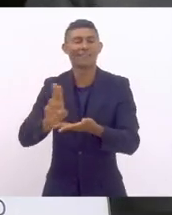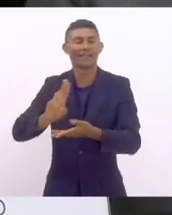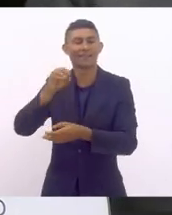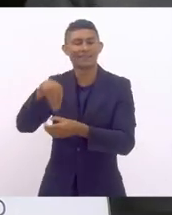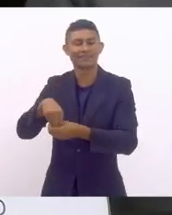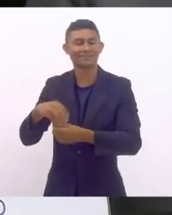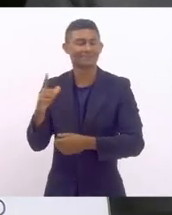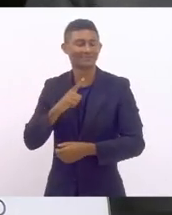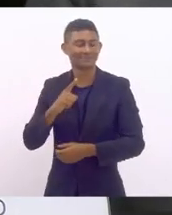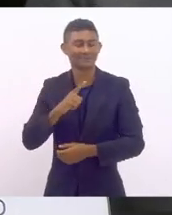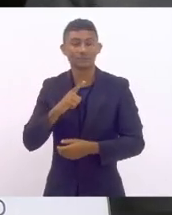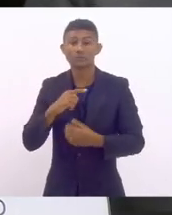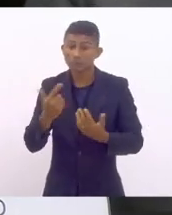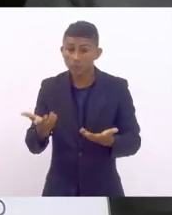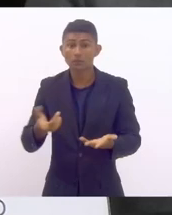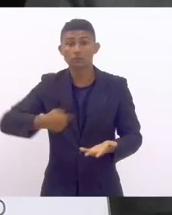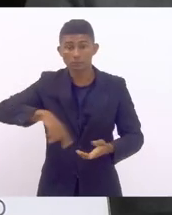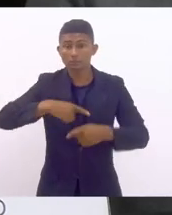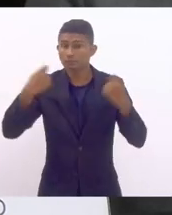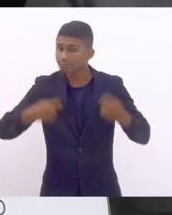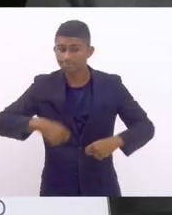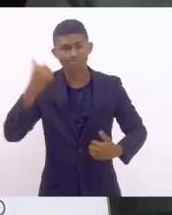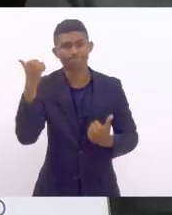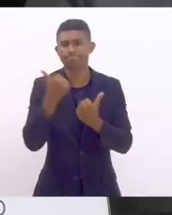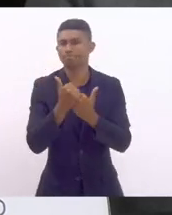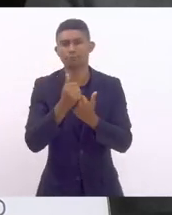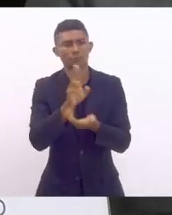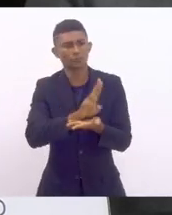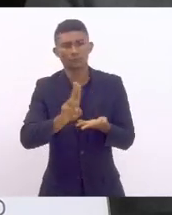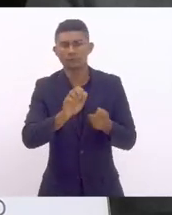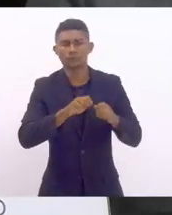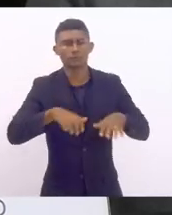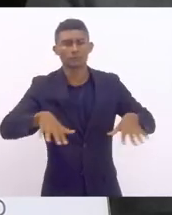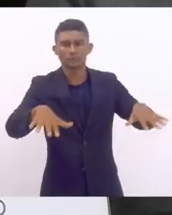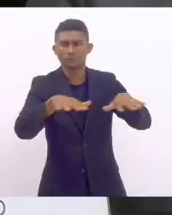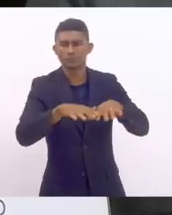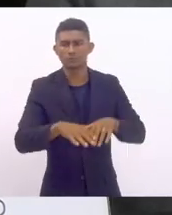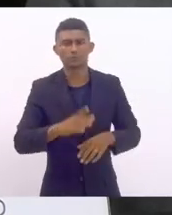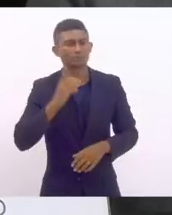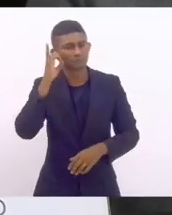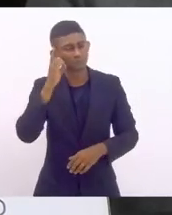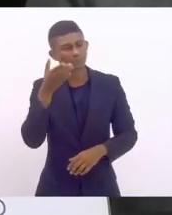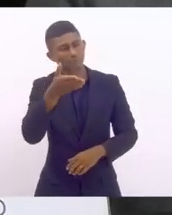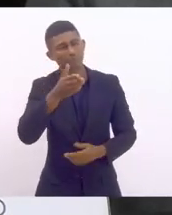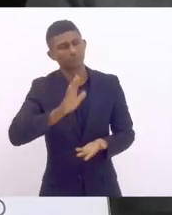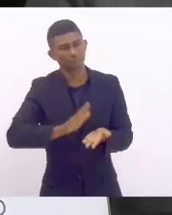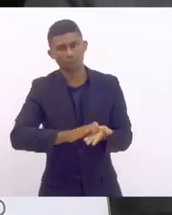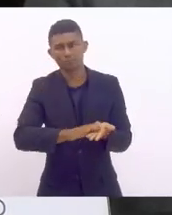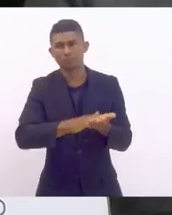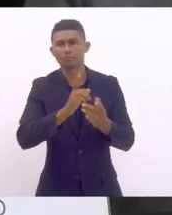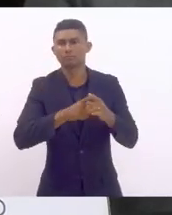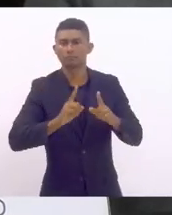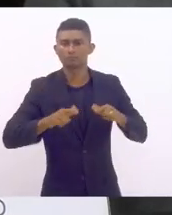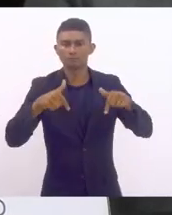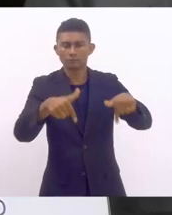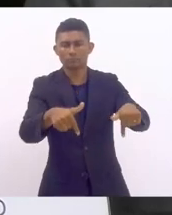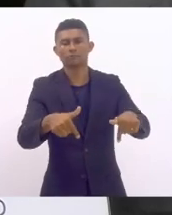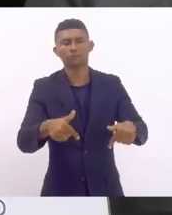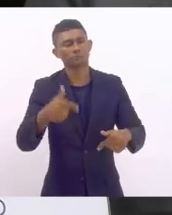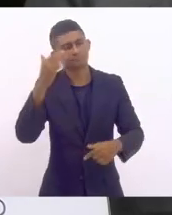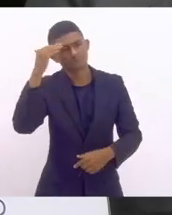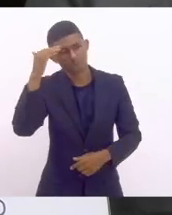e é por isso que nós precisamos defender essas universidades Deputado parabéns pela iniciativa